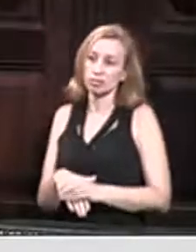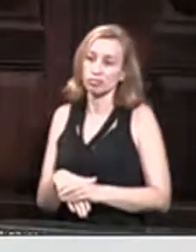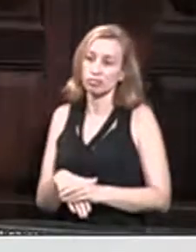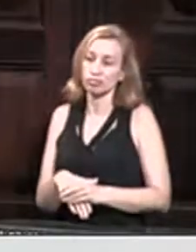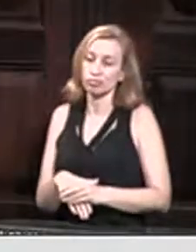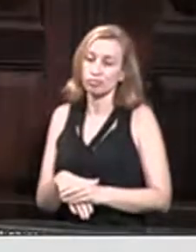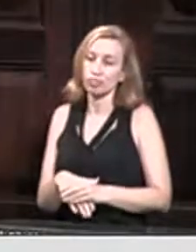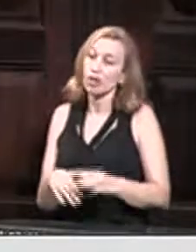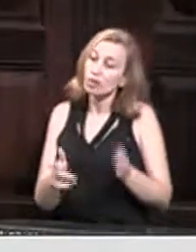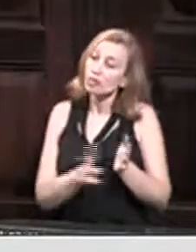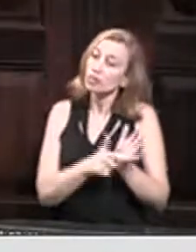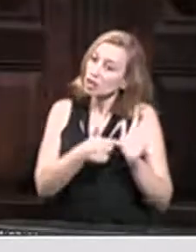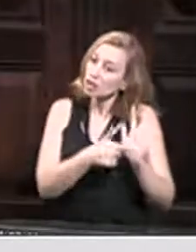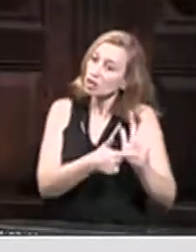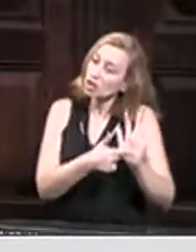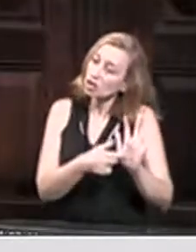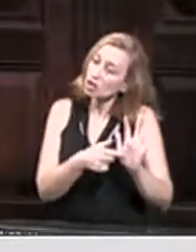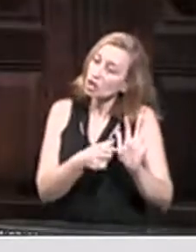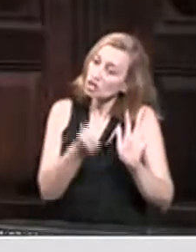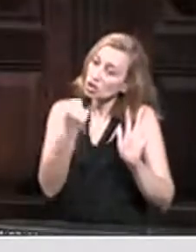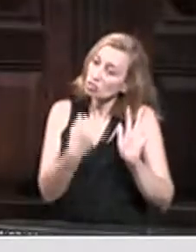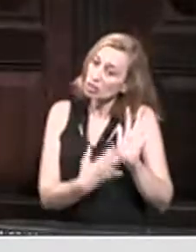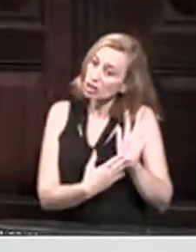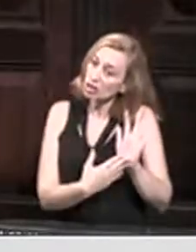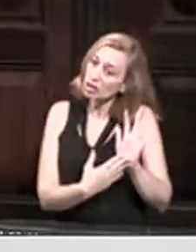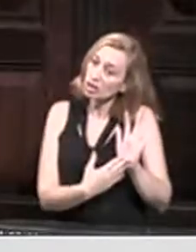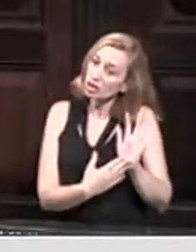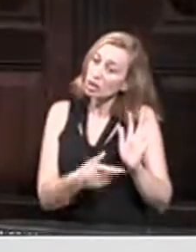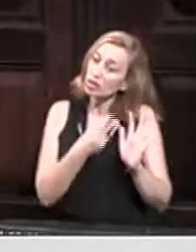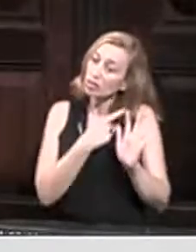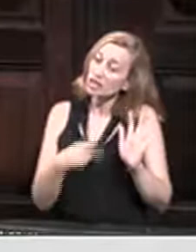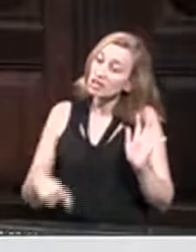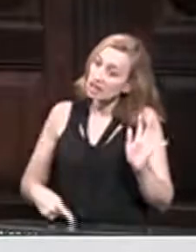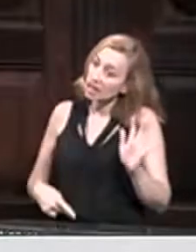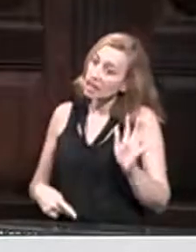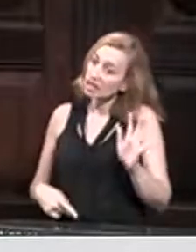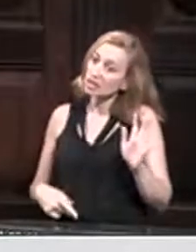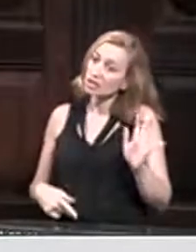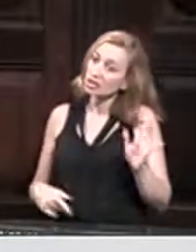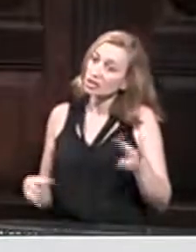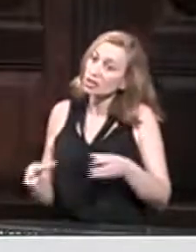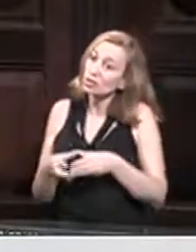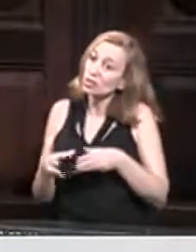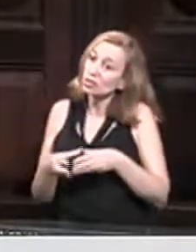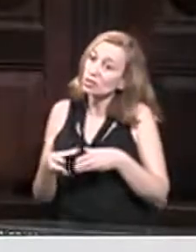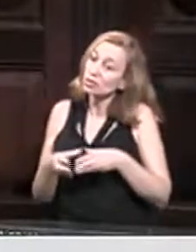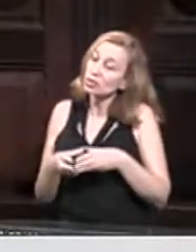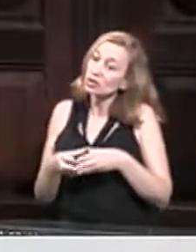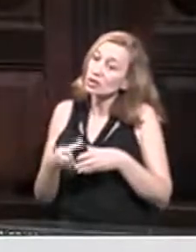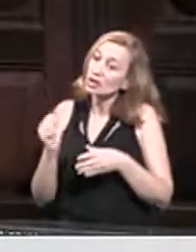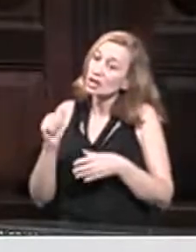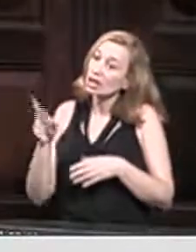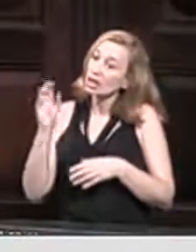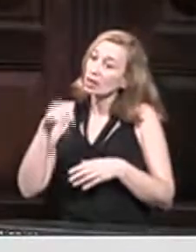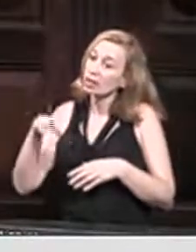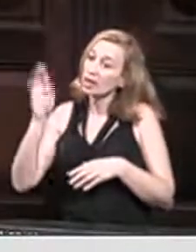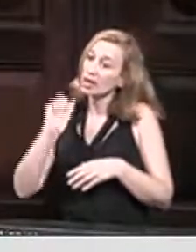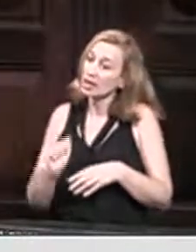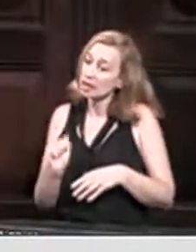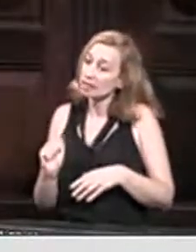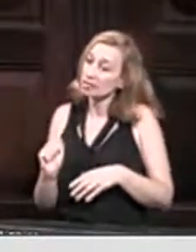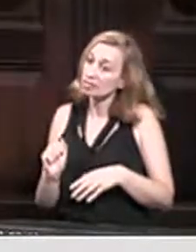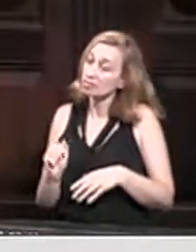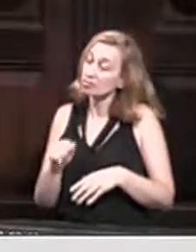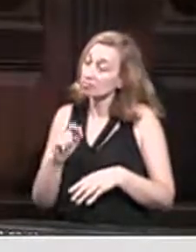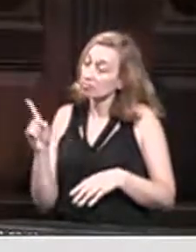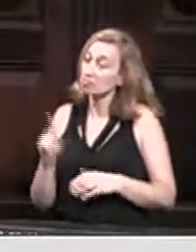fala em pareceres de presidentes de comissão na Câmara Distrital, no Distrito Federal.